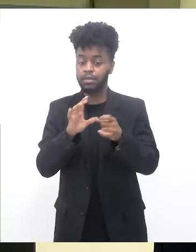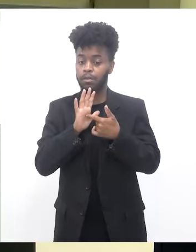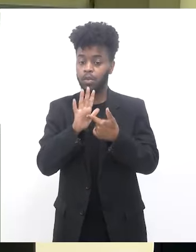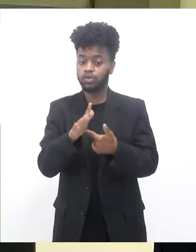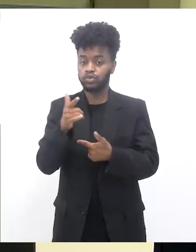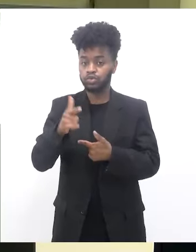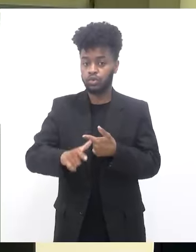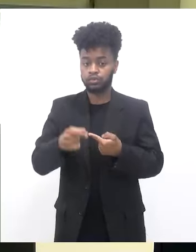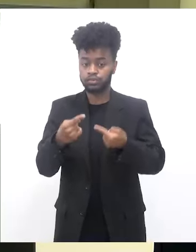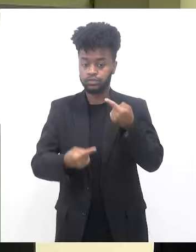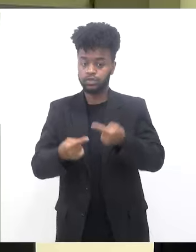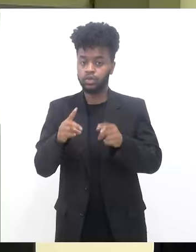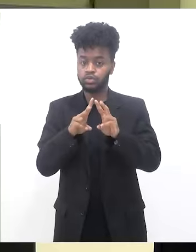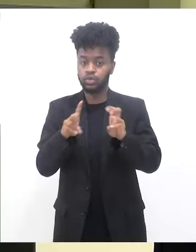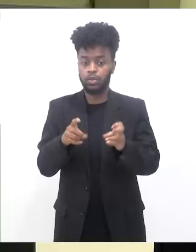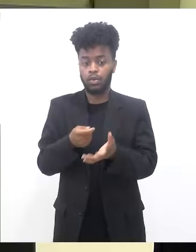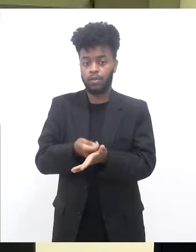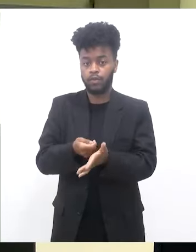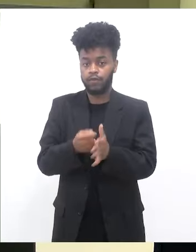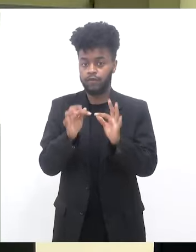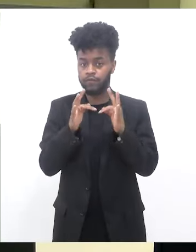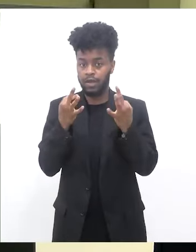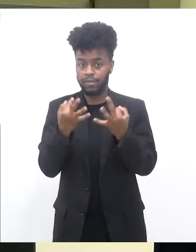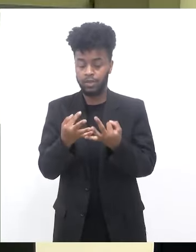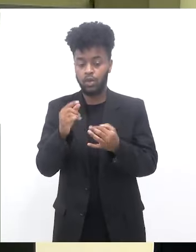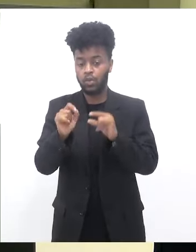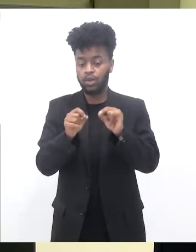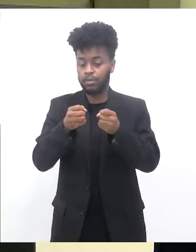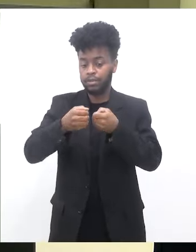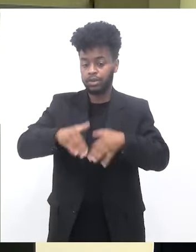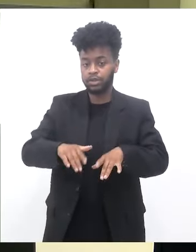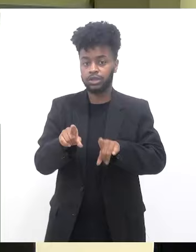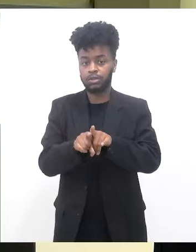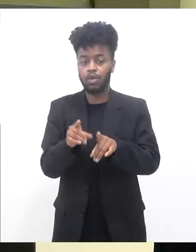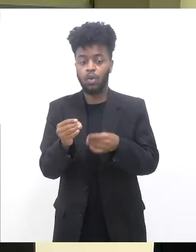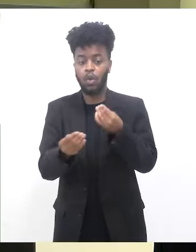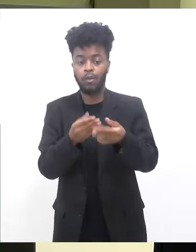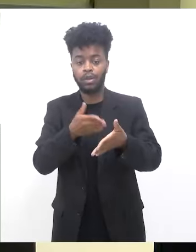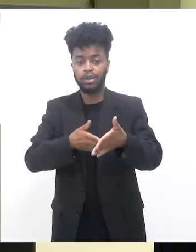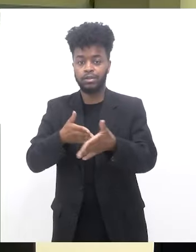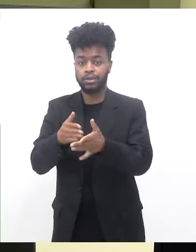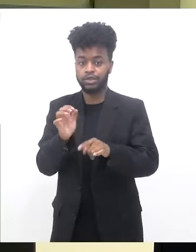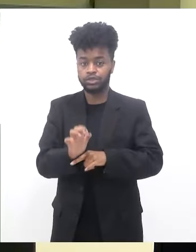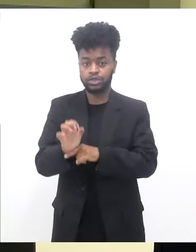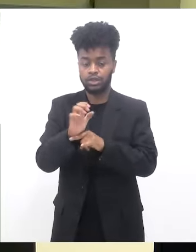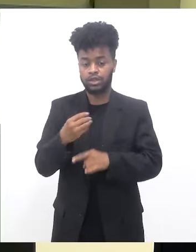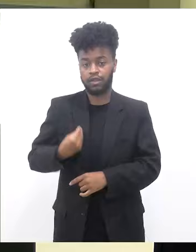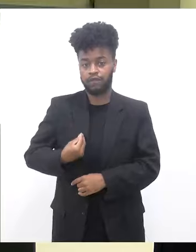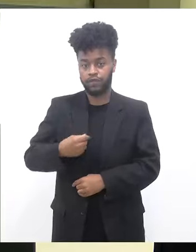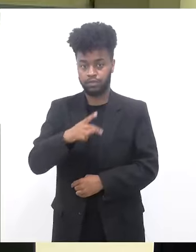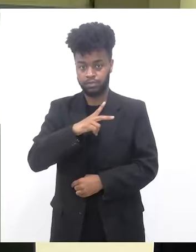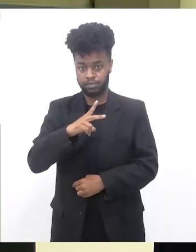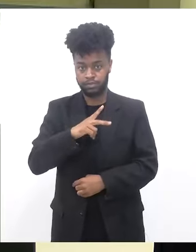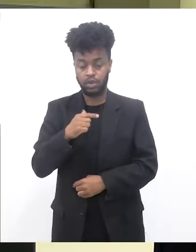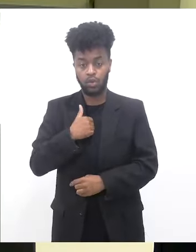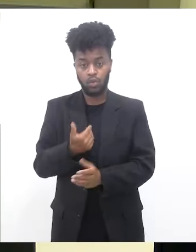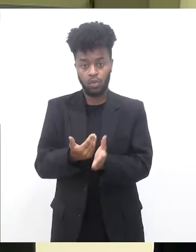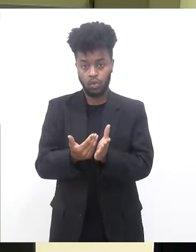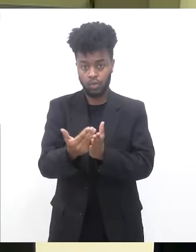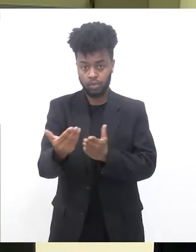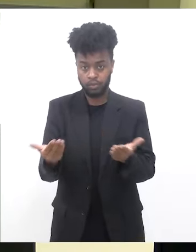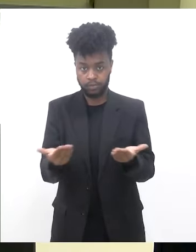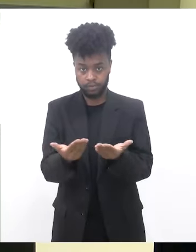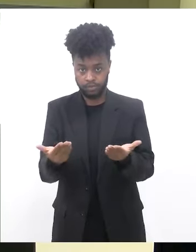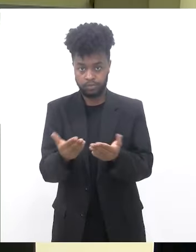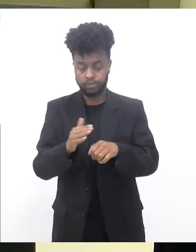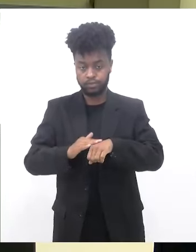dever familiar, danos morais e os limites do Estado na vida privada. Vou começar então